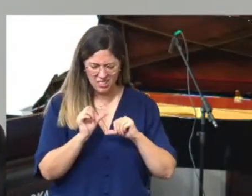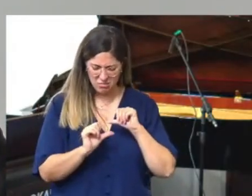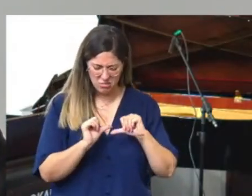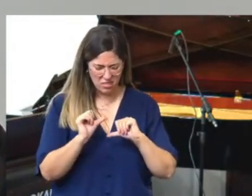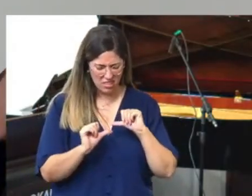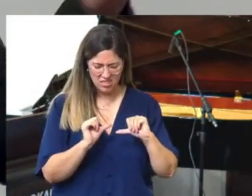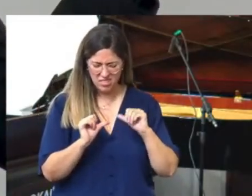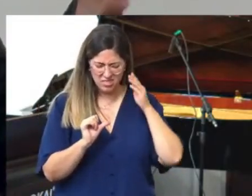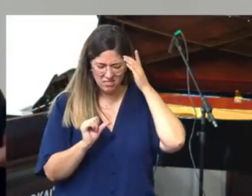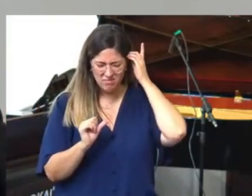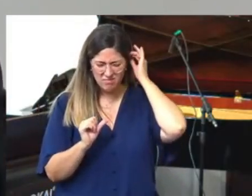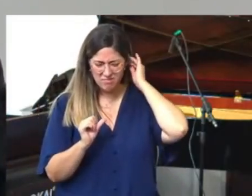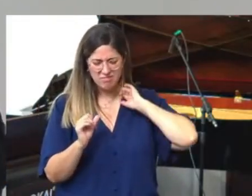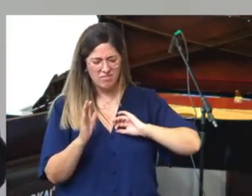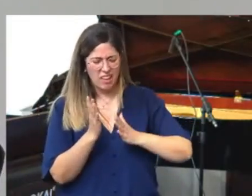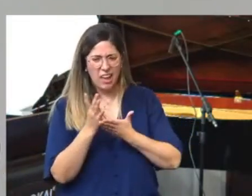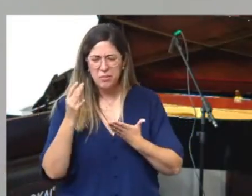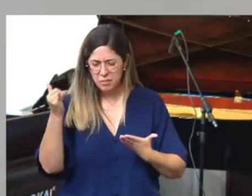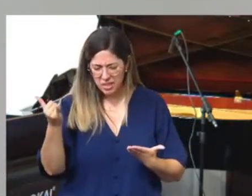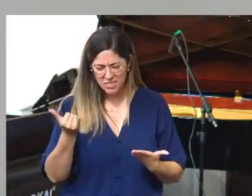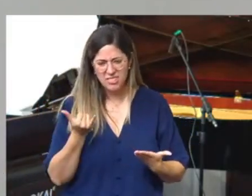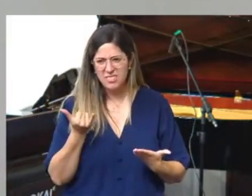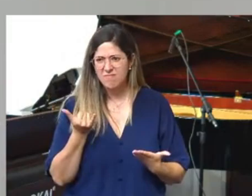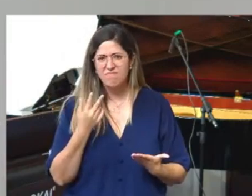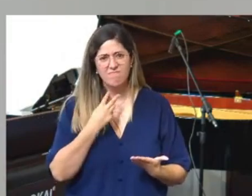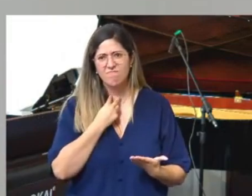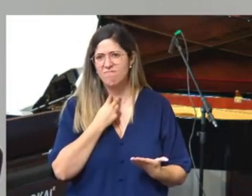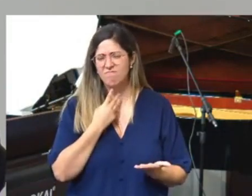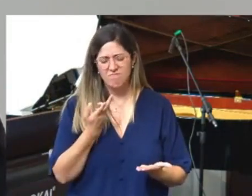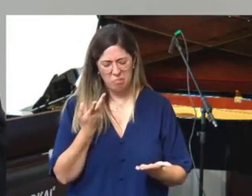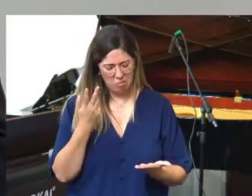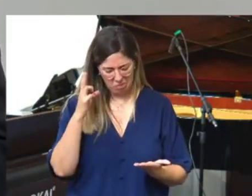mudanças todas que o texto bíblico me fala.